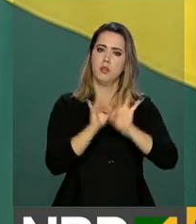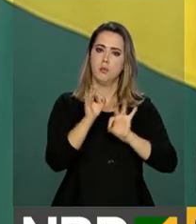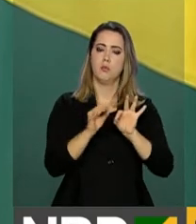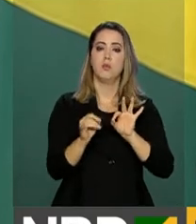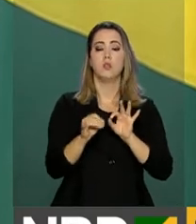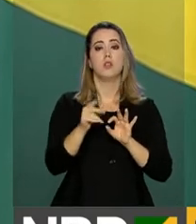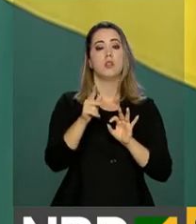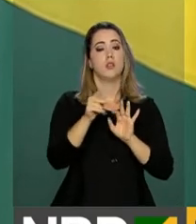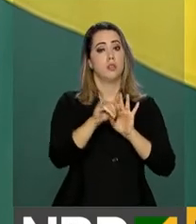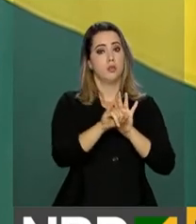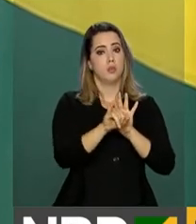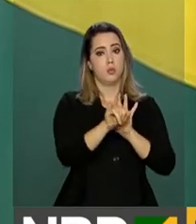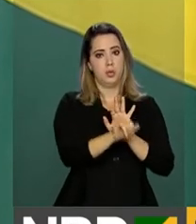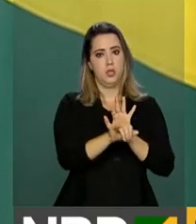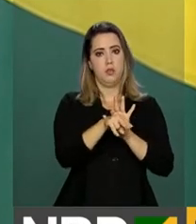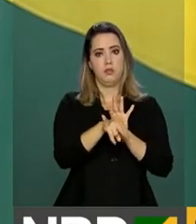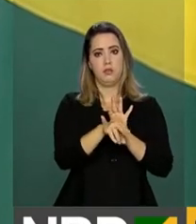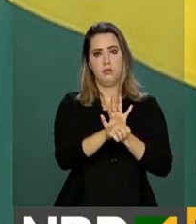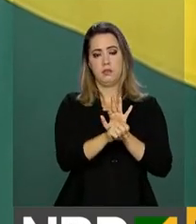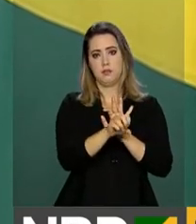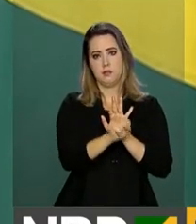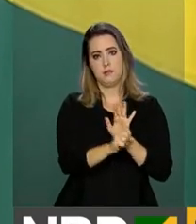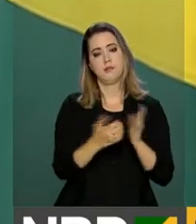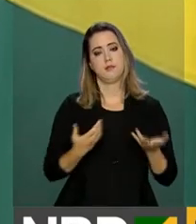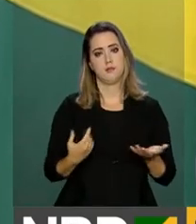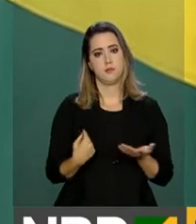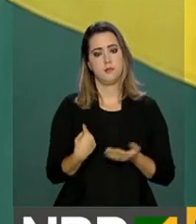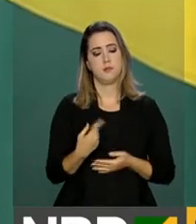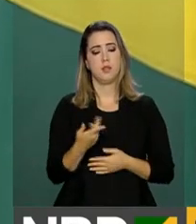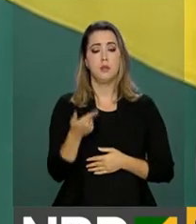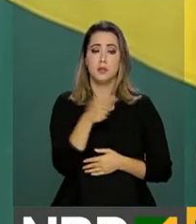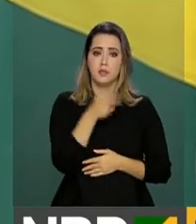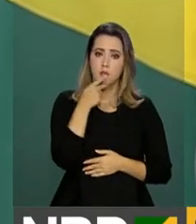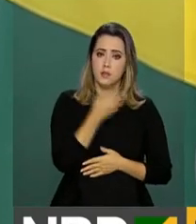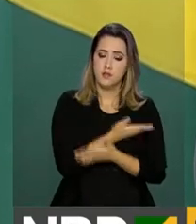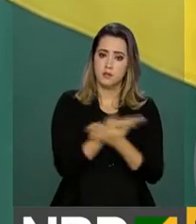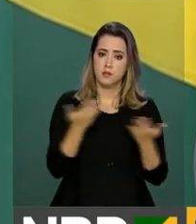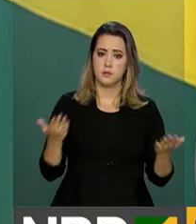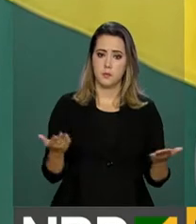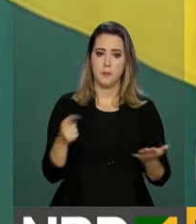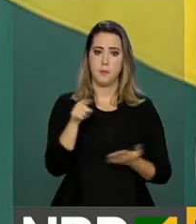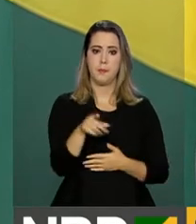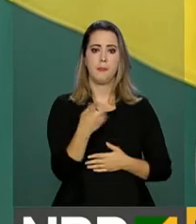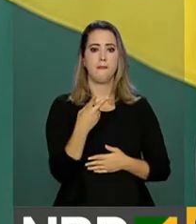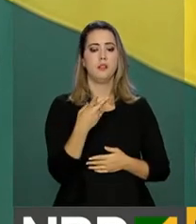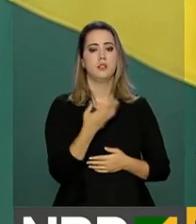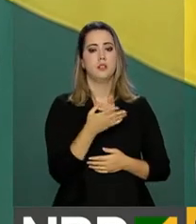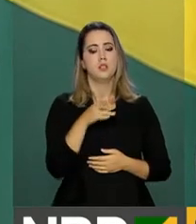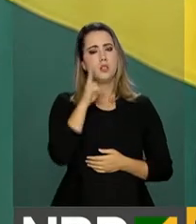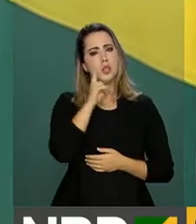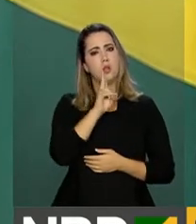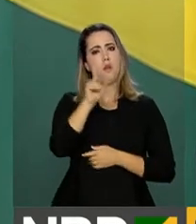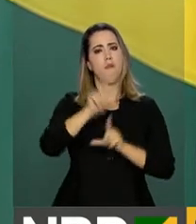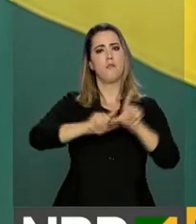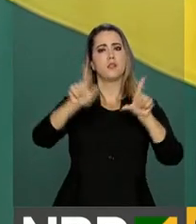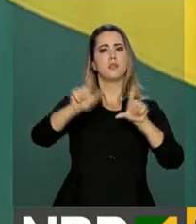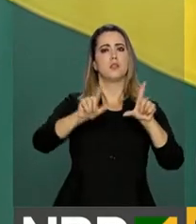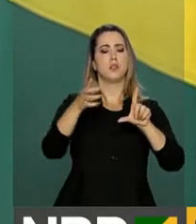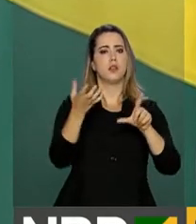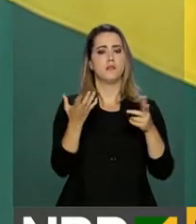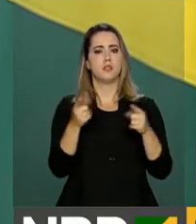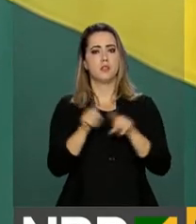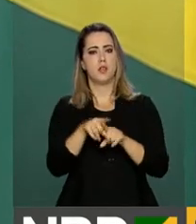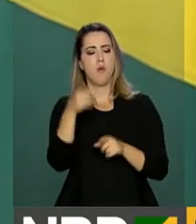previdência social mas eu eu quero salientar muito uma curiosa tenho visto na imprensa que o temer